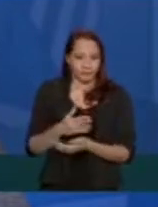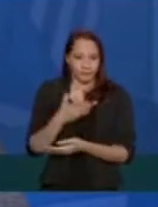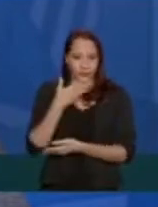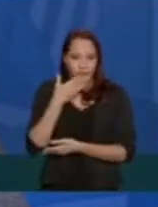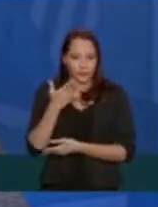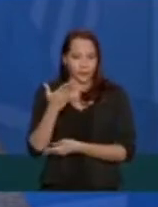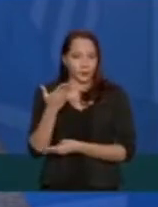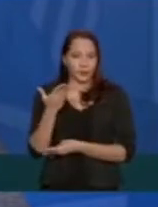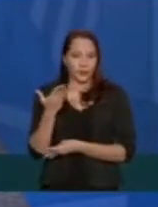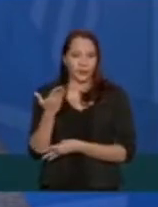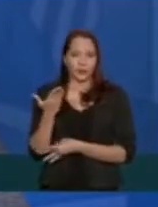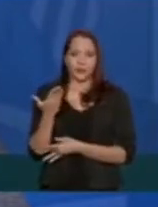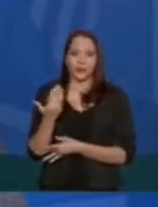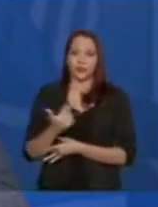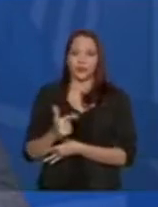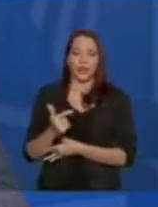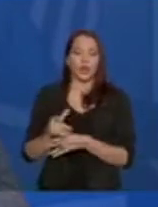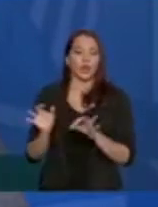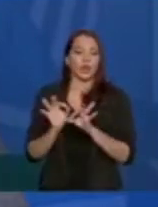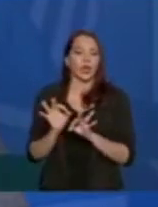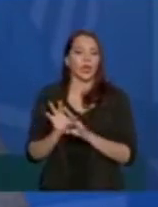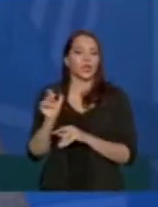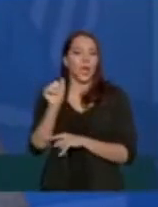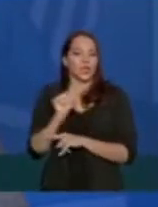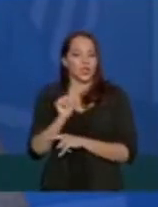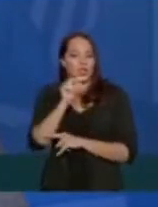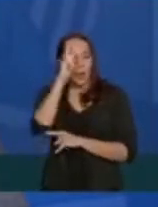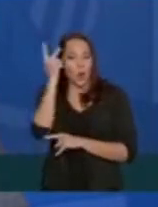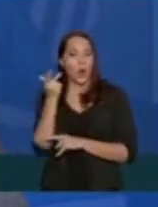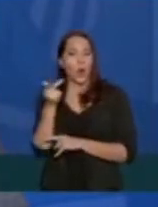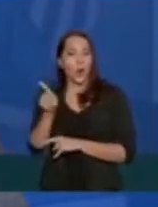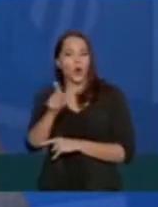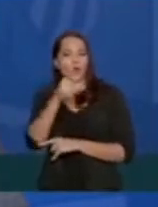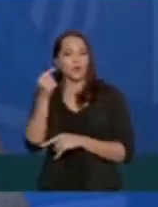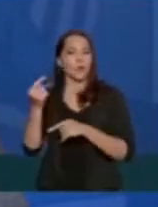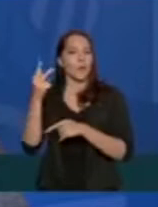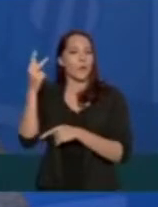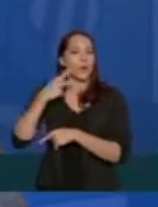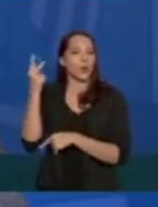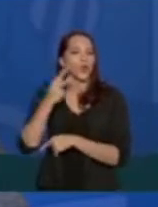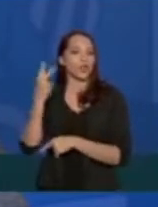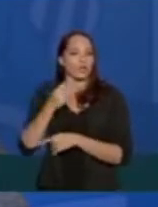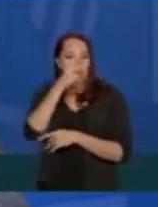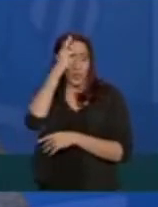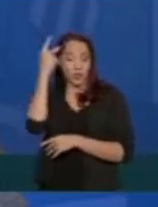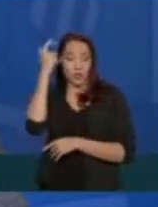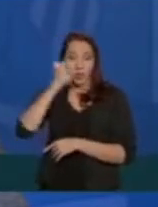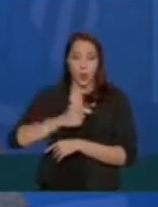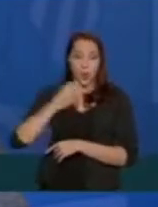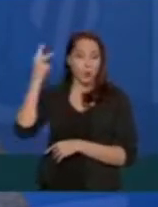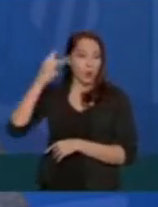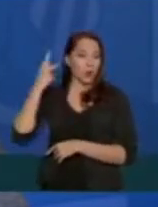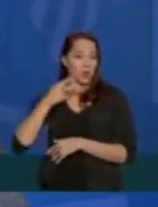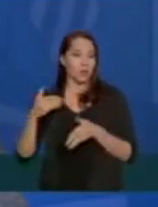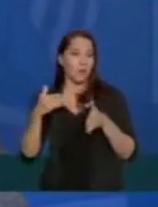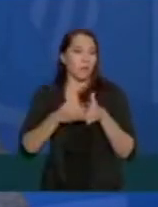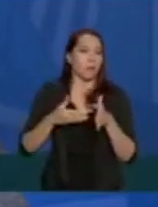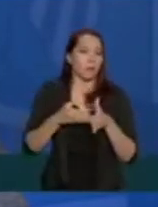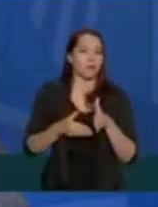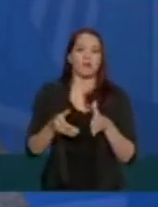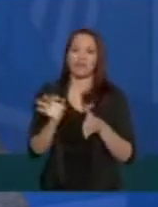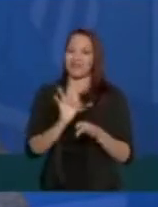atuação de agentes ou interferência de agentes políticos, ou conhecimento.